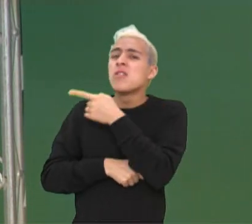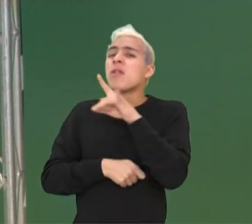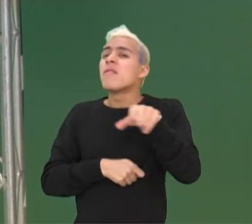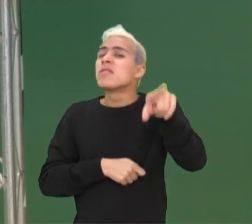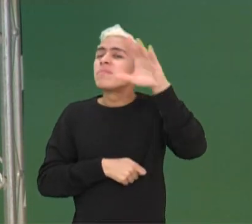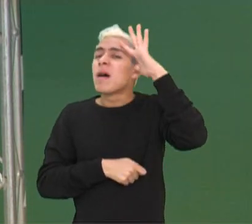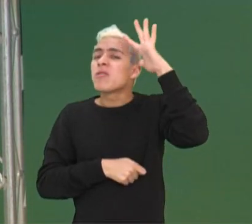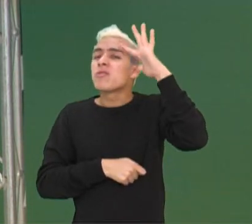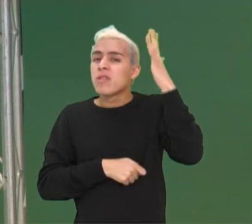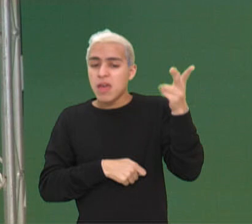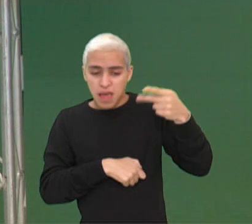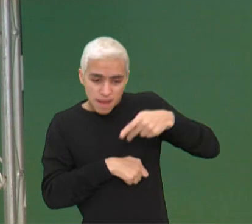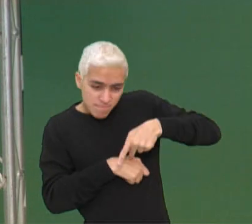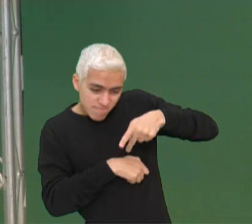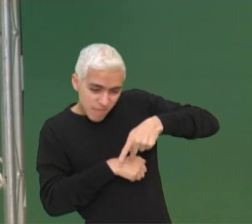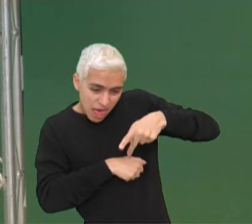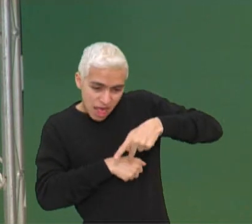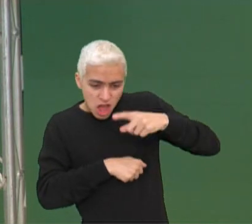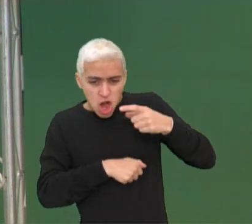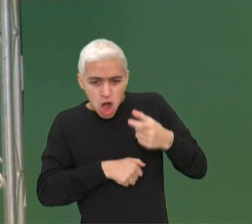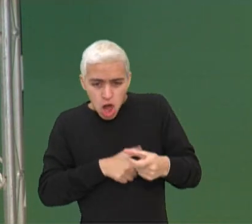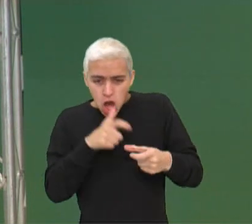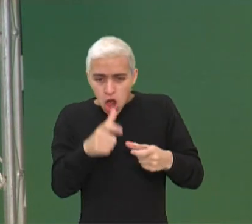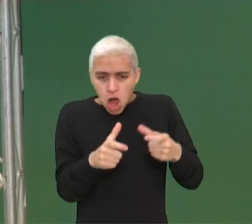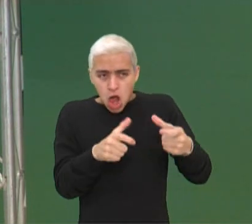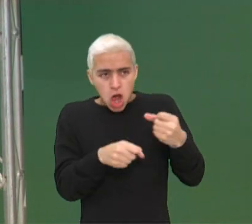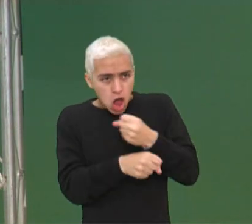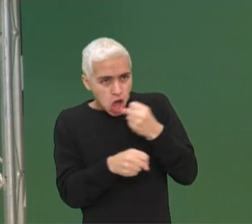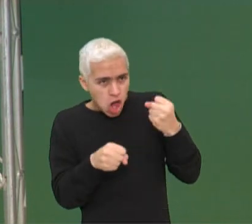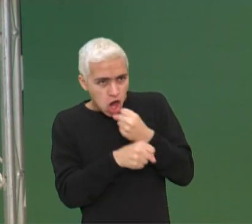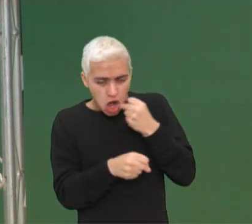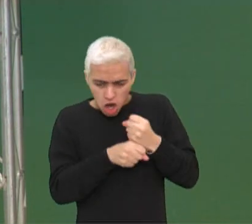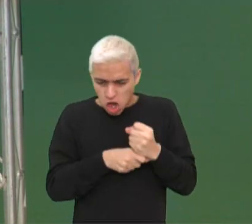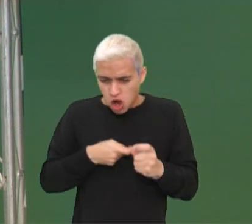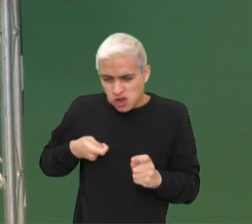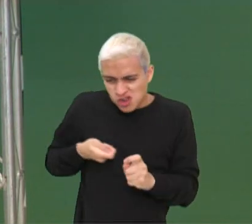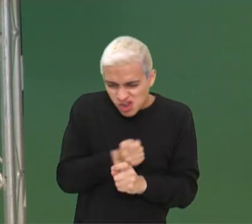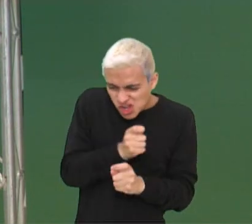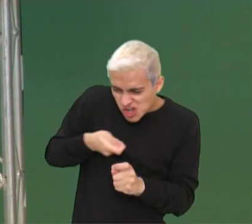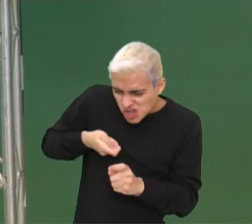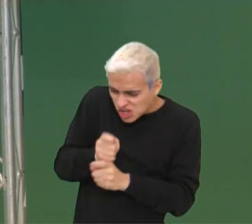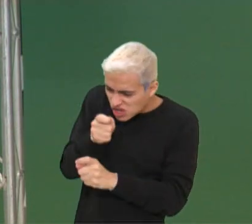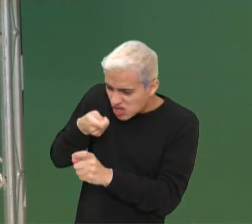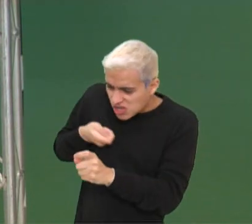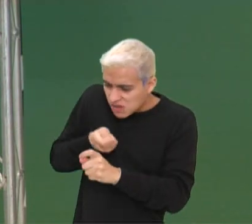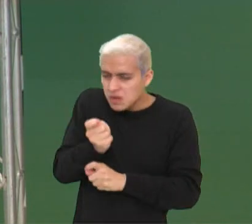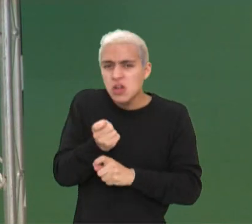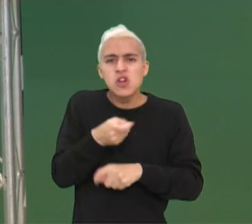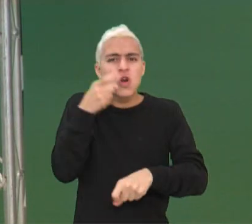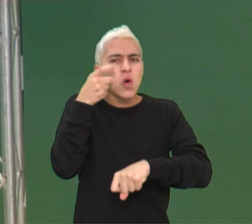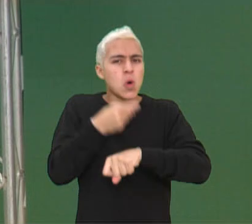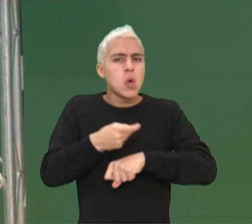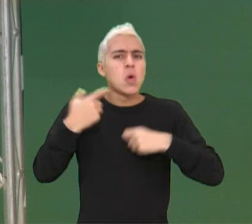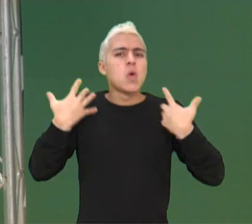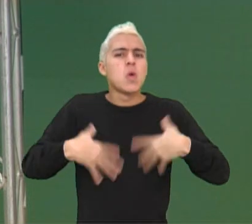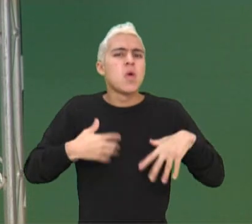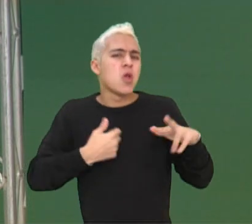Pedras, né? Ele era feito de pedra ali, então ele foi provavelmente talhado à mão. Algo assim bem antigo,